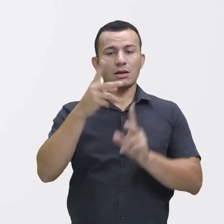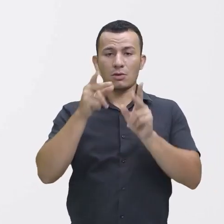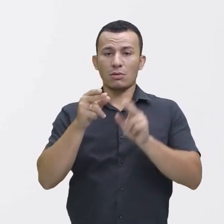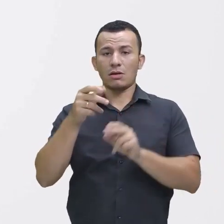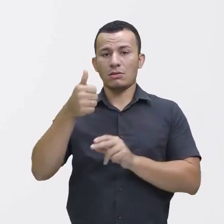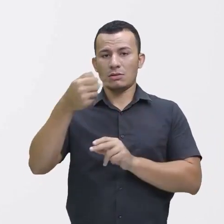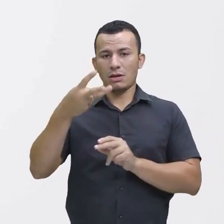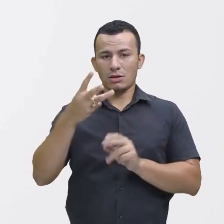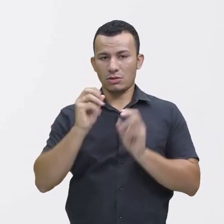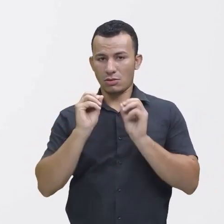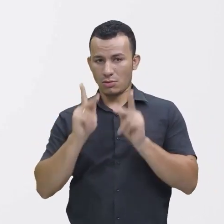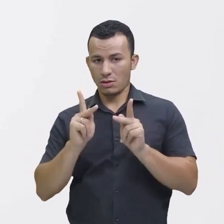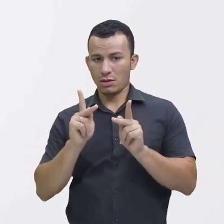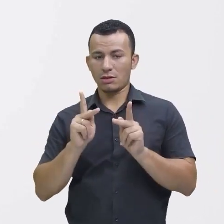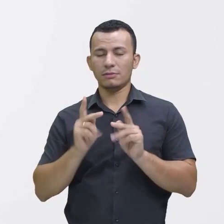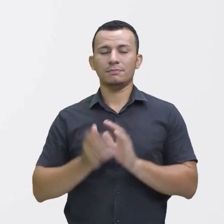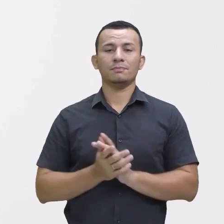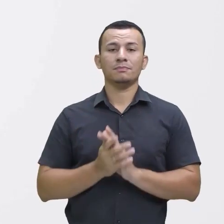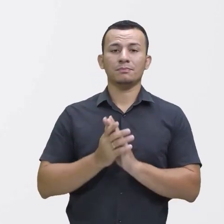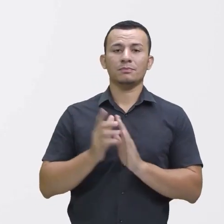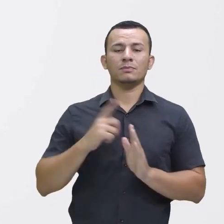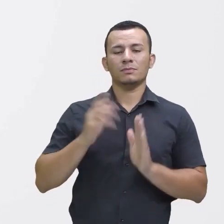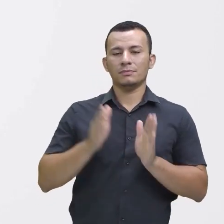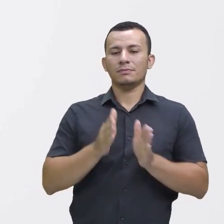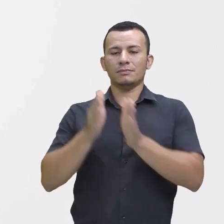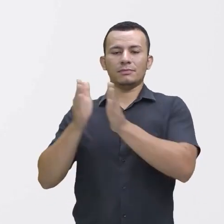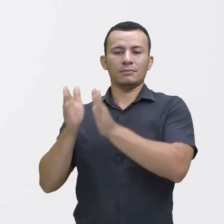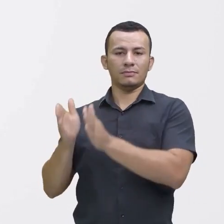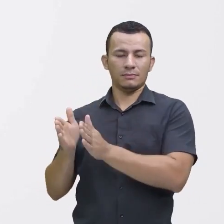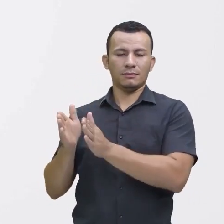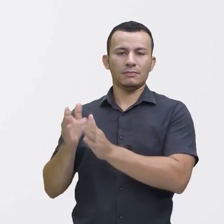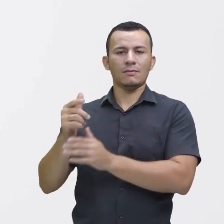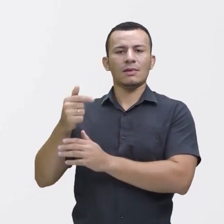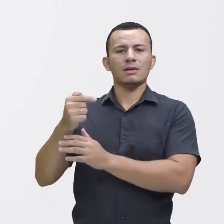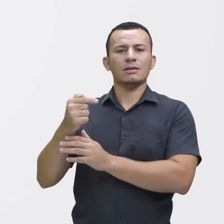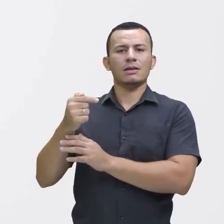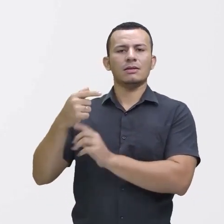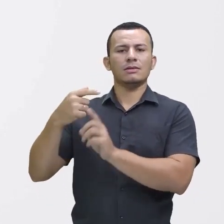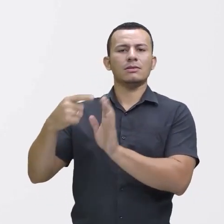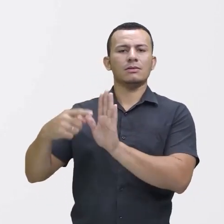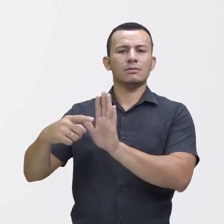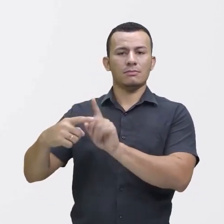Tá, agora o resultado vai estar do outro lado. Quanto é 7 mais 7?